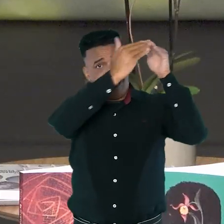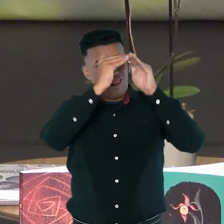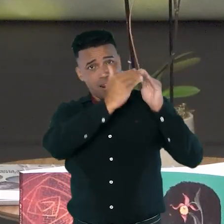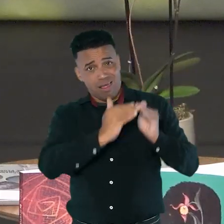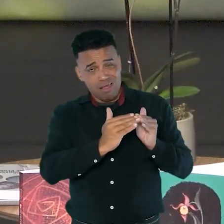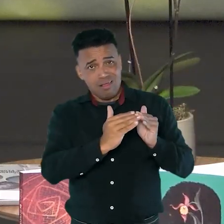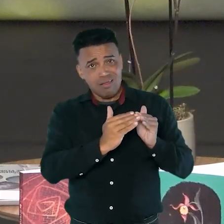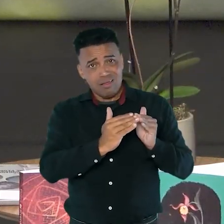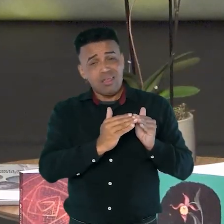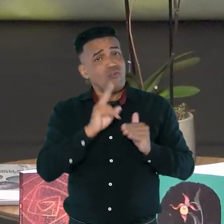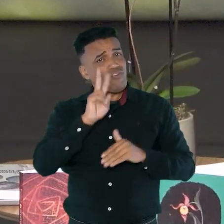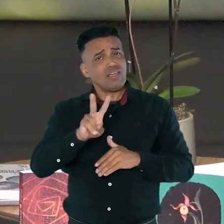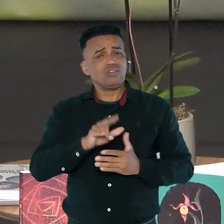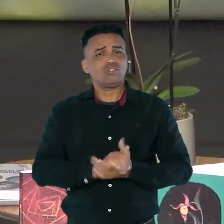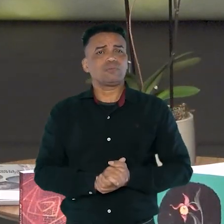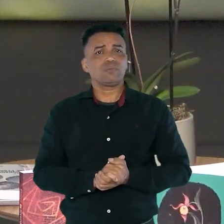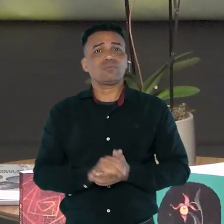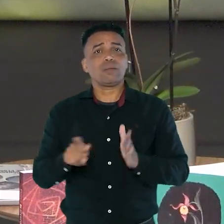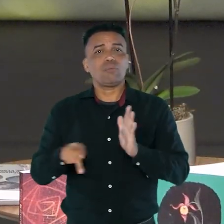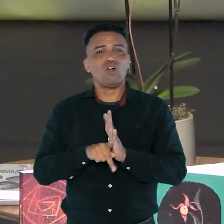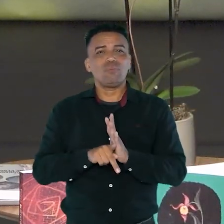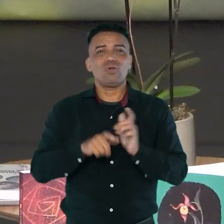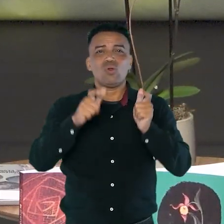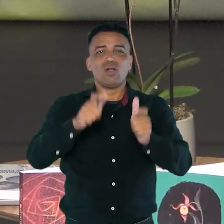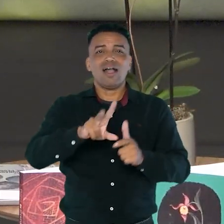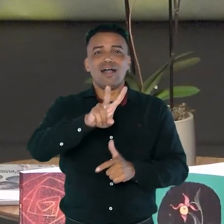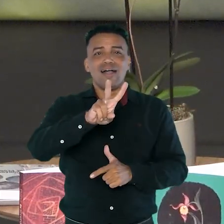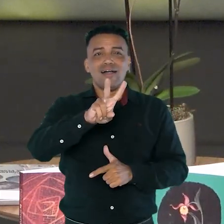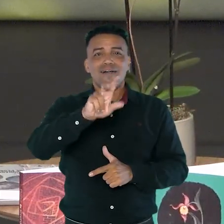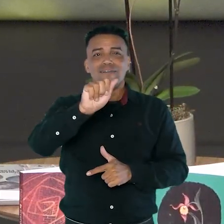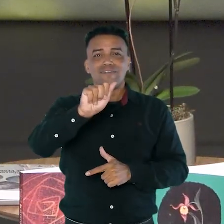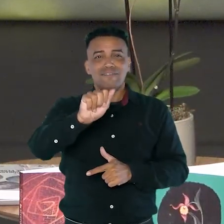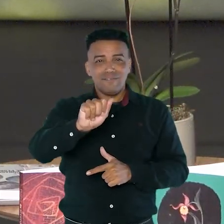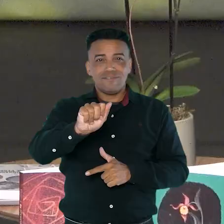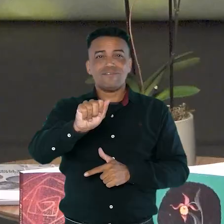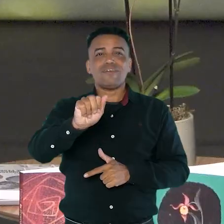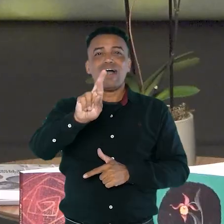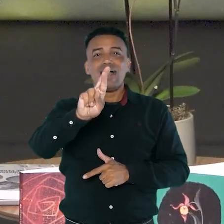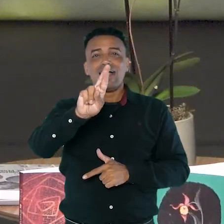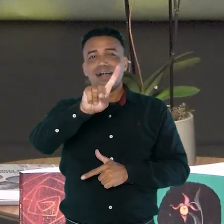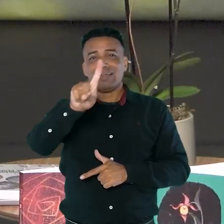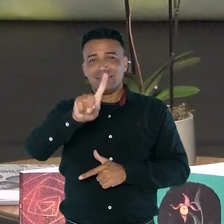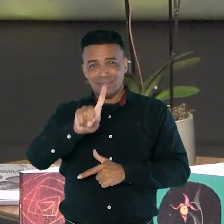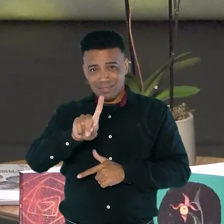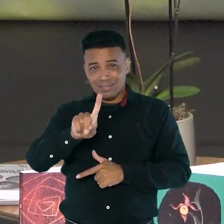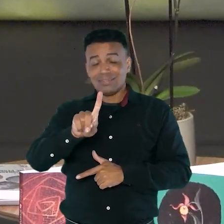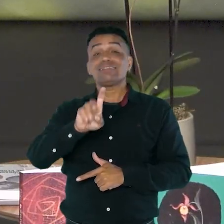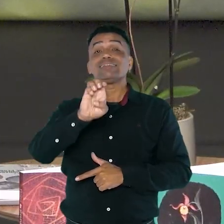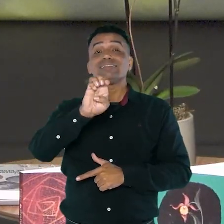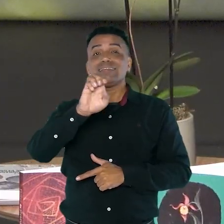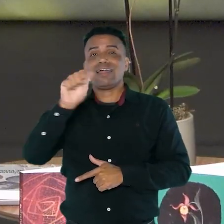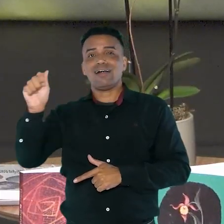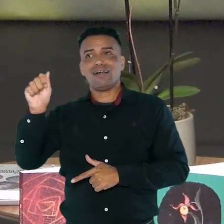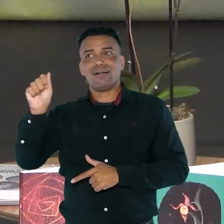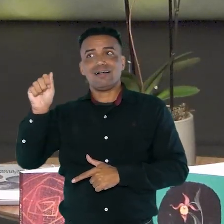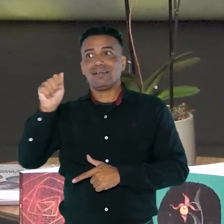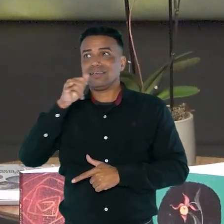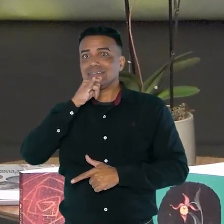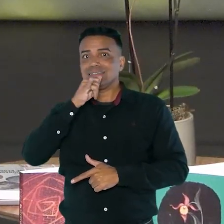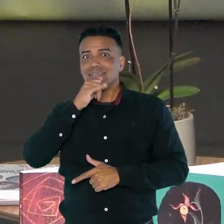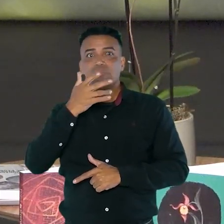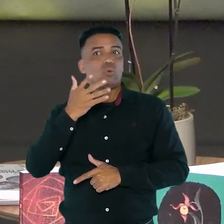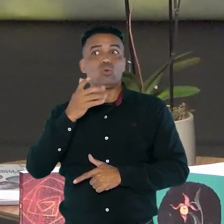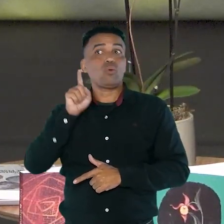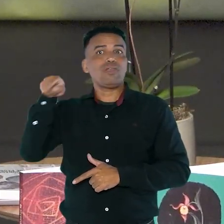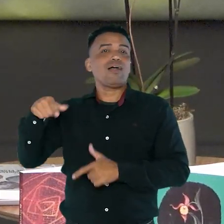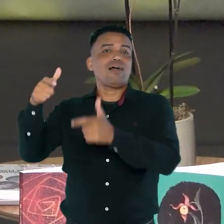A turma da várzea, que é uma cultura enraizada, uma das maiores culturas que a gente tem, não ia no sarau da